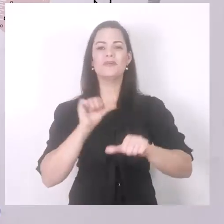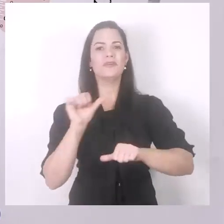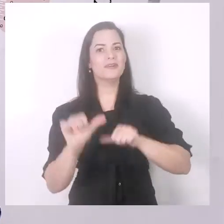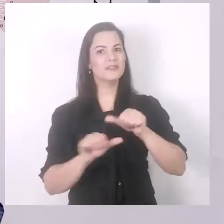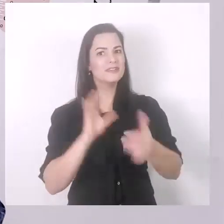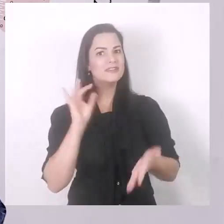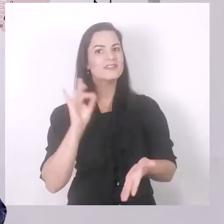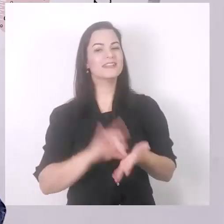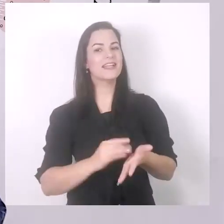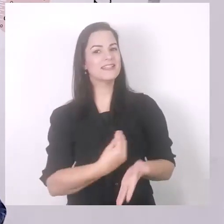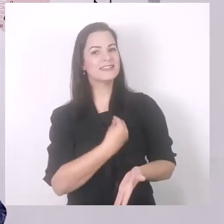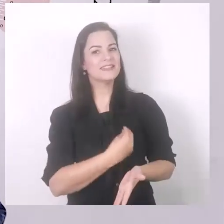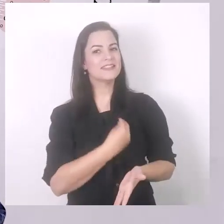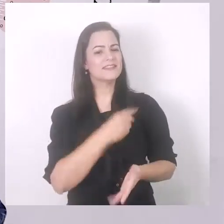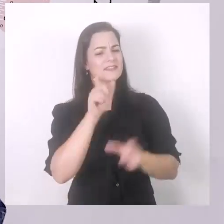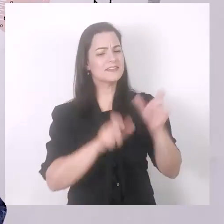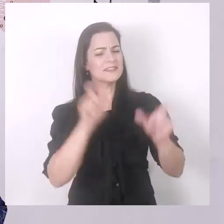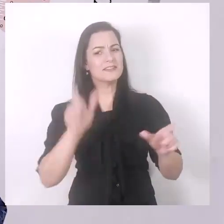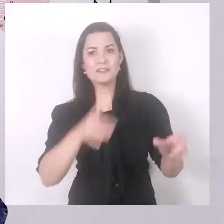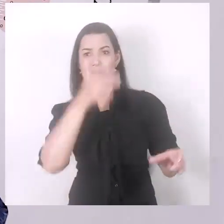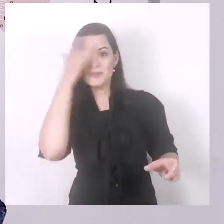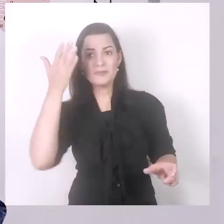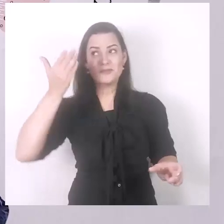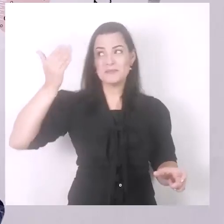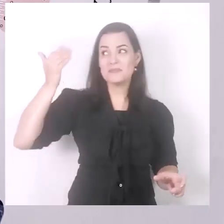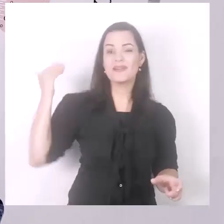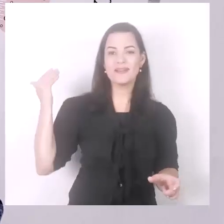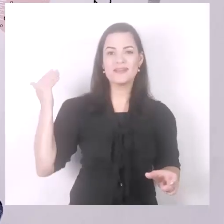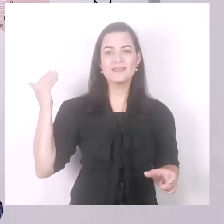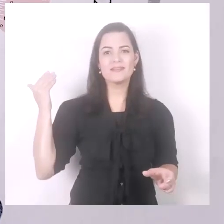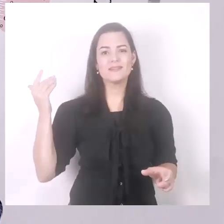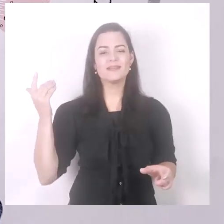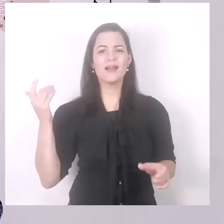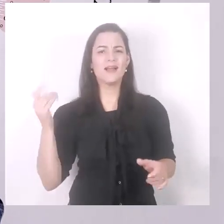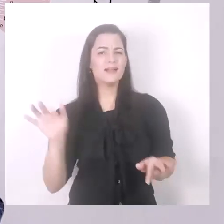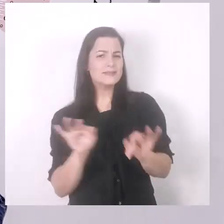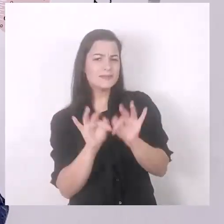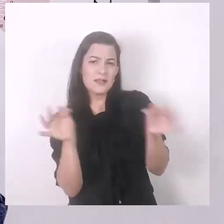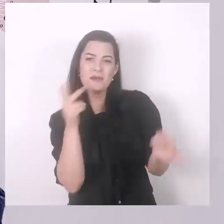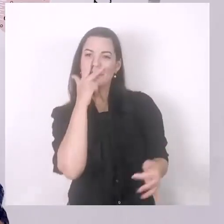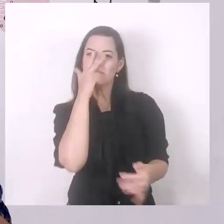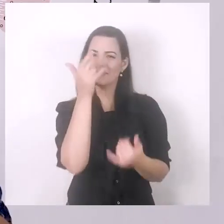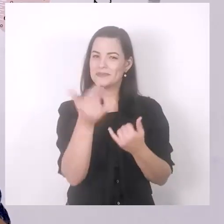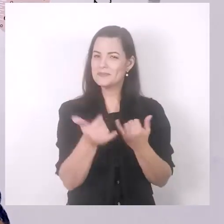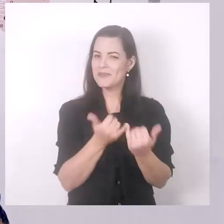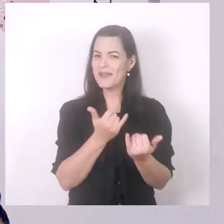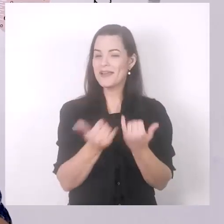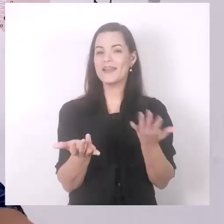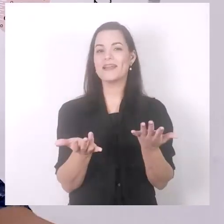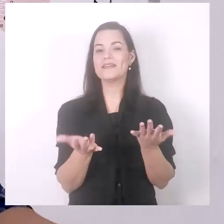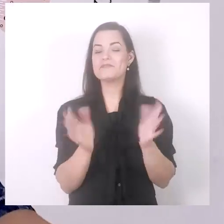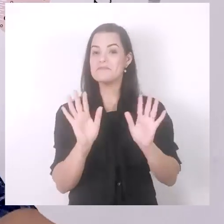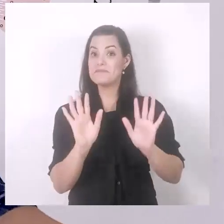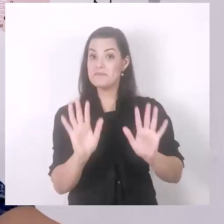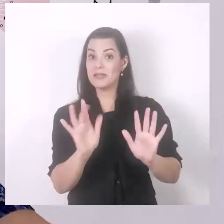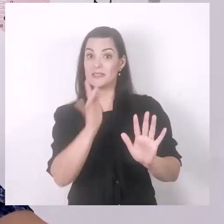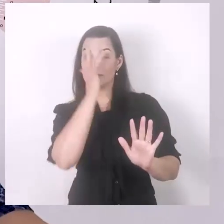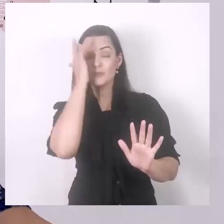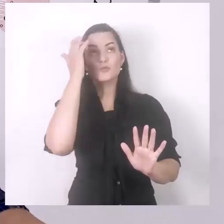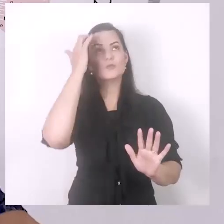surpreendente a vida das pessoas no passado? Parece tão simples, né? As pessoas sempre pensam nos